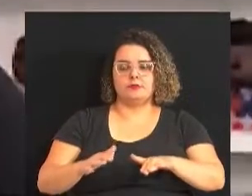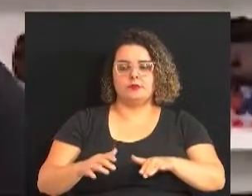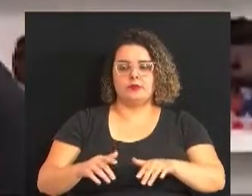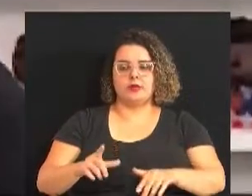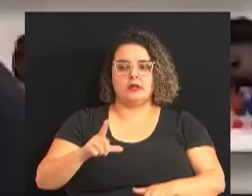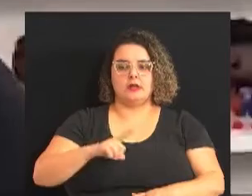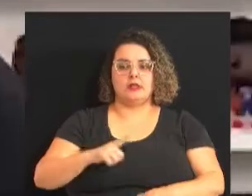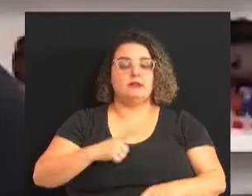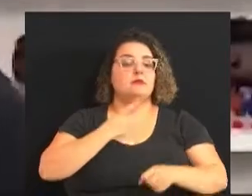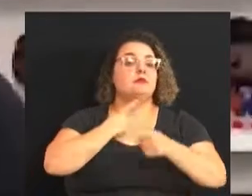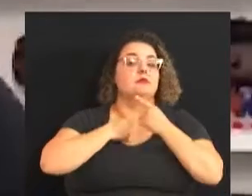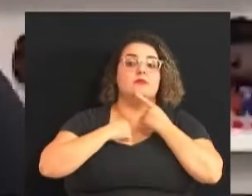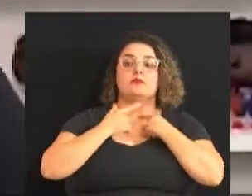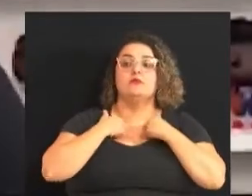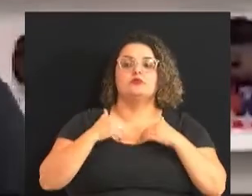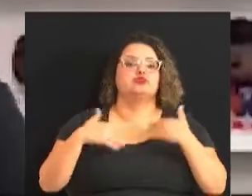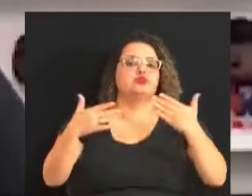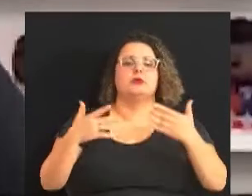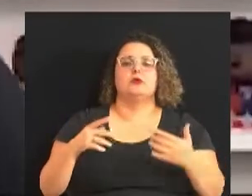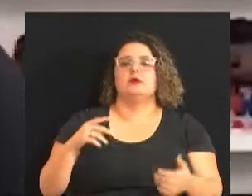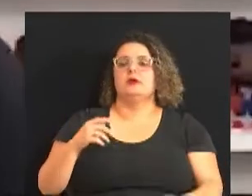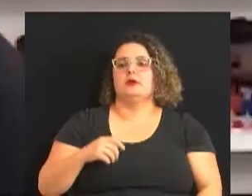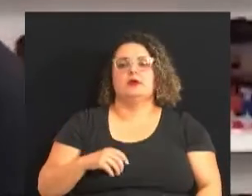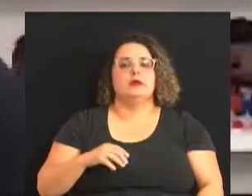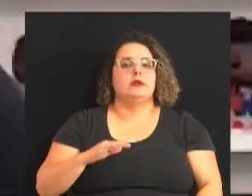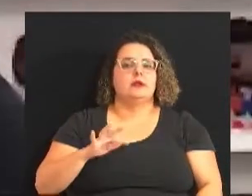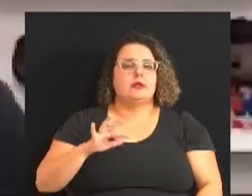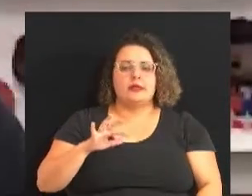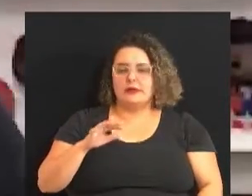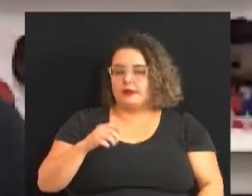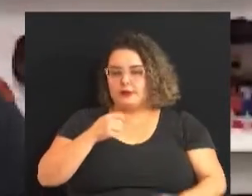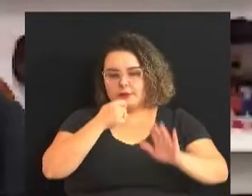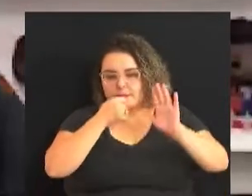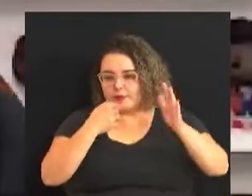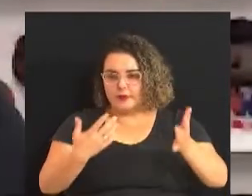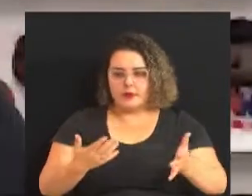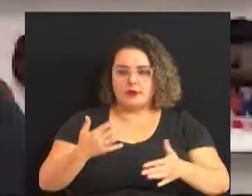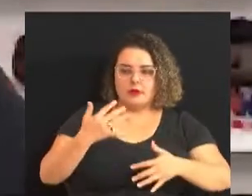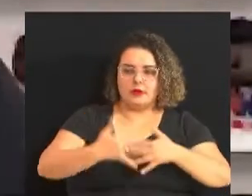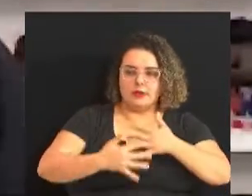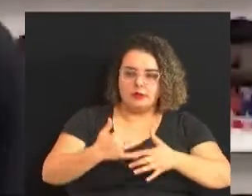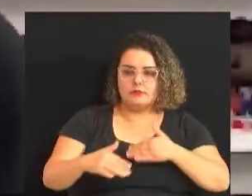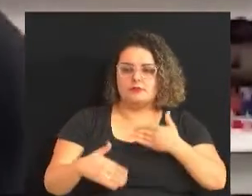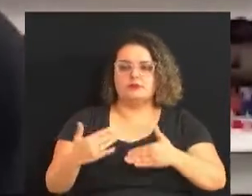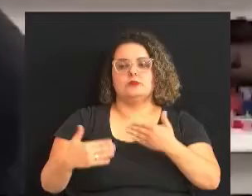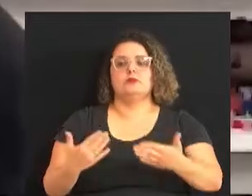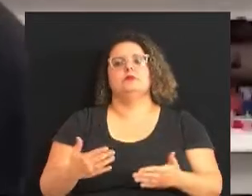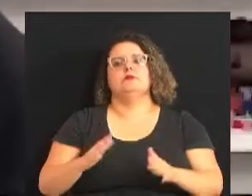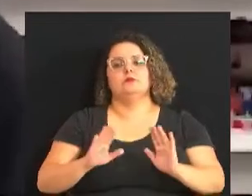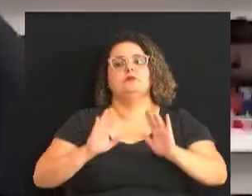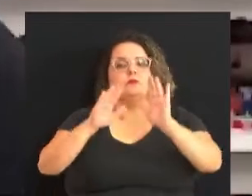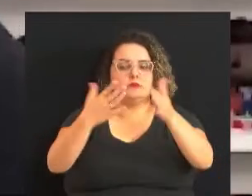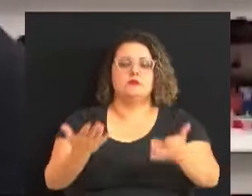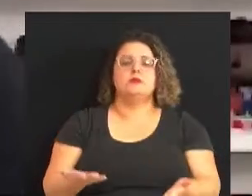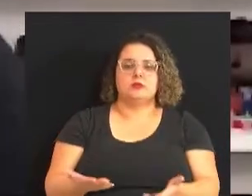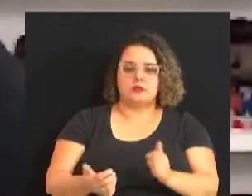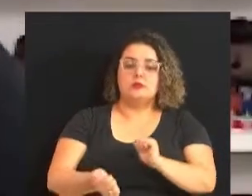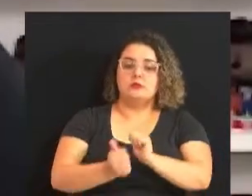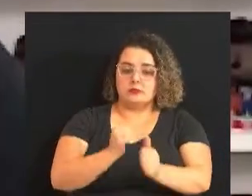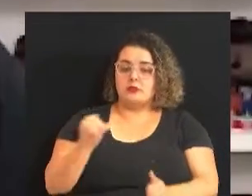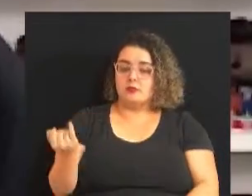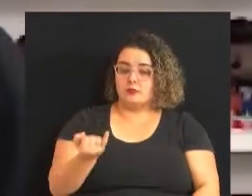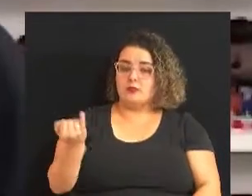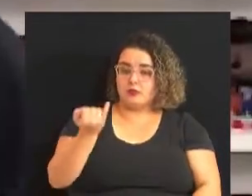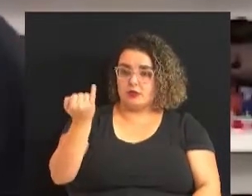acaba cometendo muitas faltas e atrapalhando o desenrolar do jogo, mas são jogadores importantes já